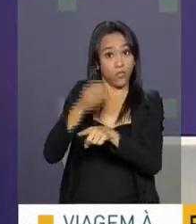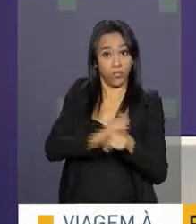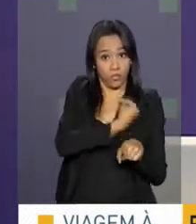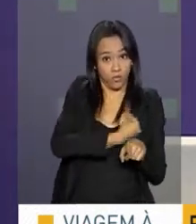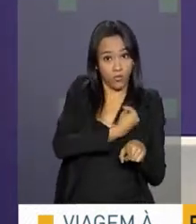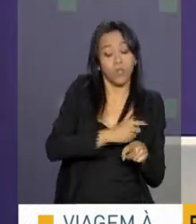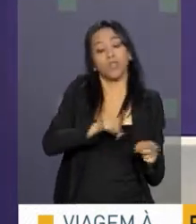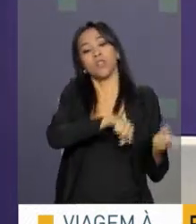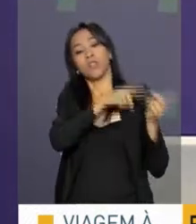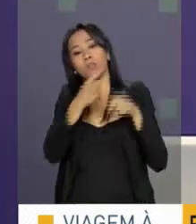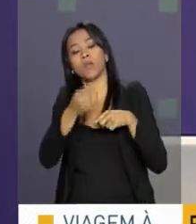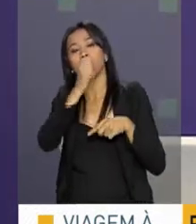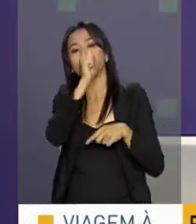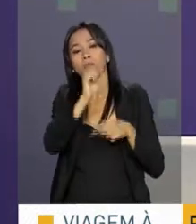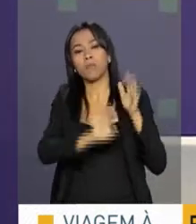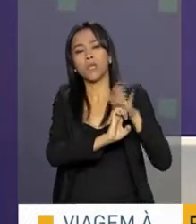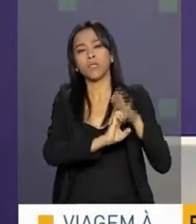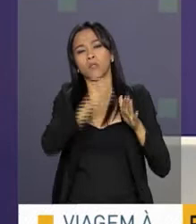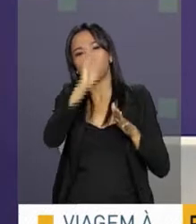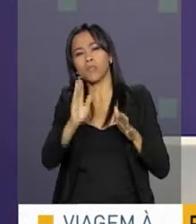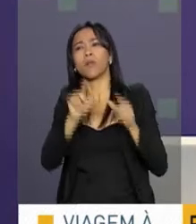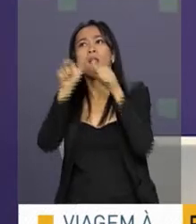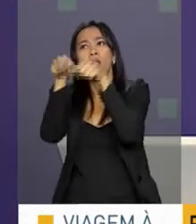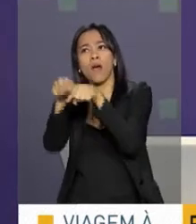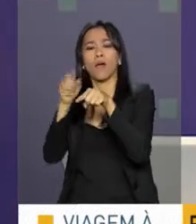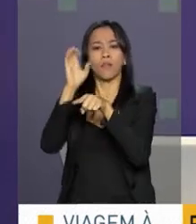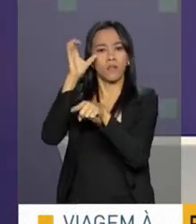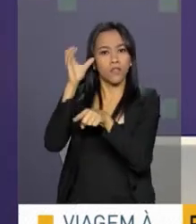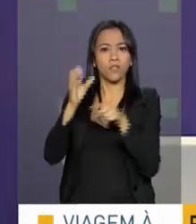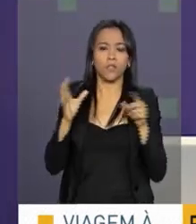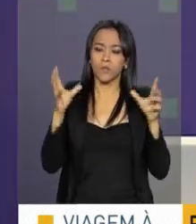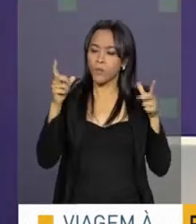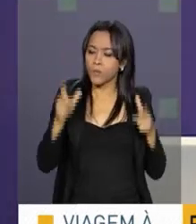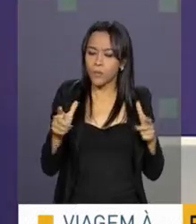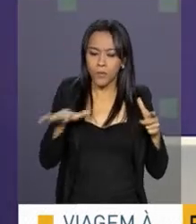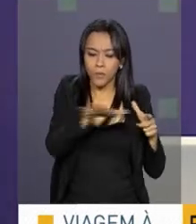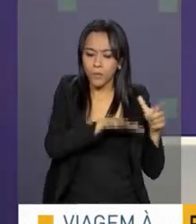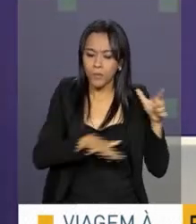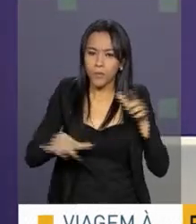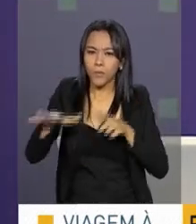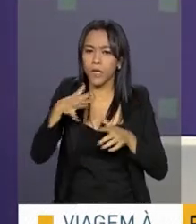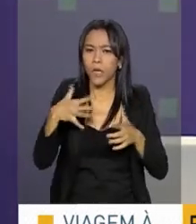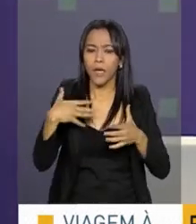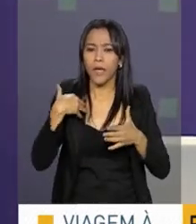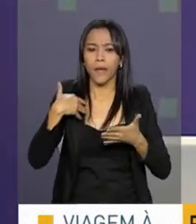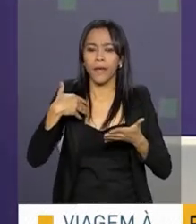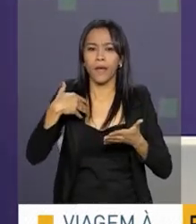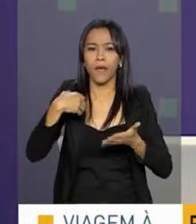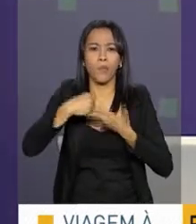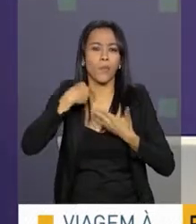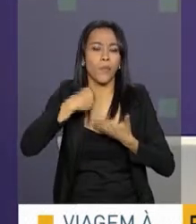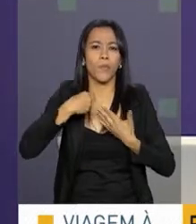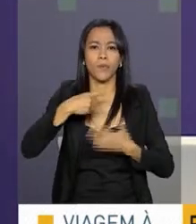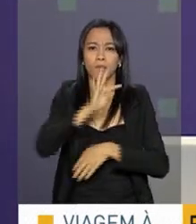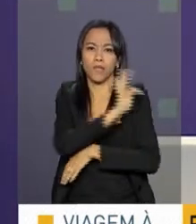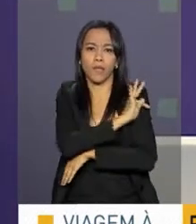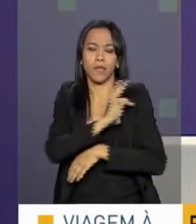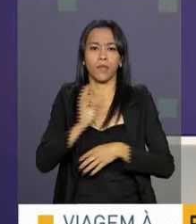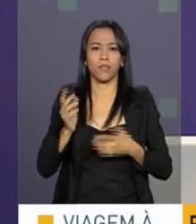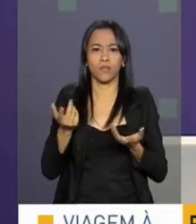China um locus, um ambiente onde se possa buscar apoio técnico, apoio jurídico